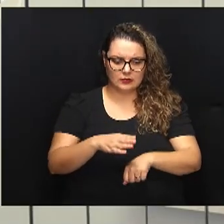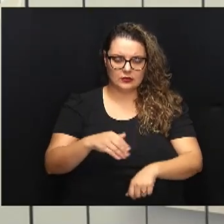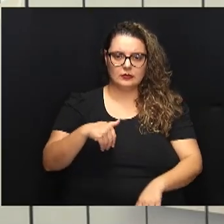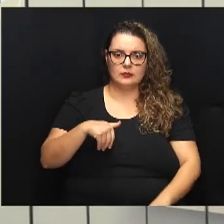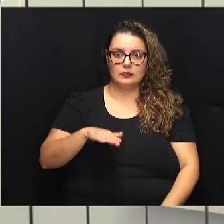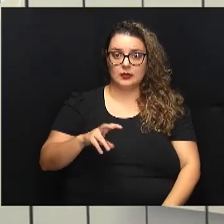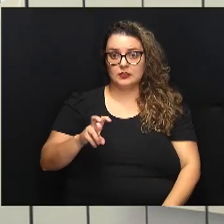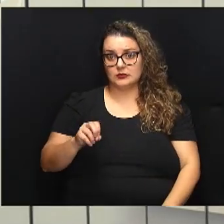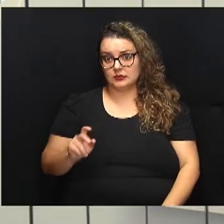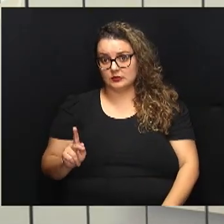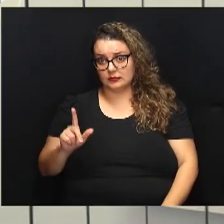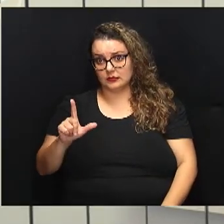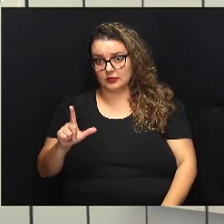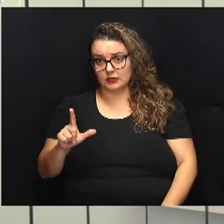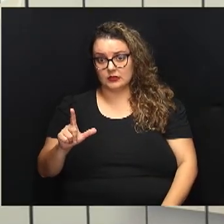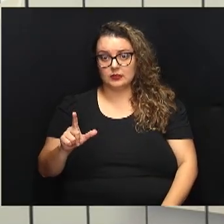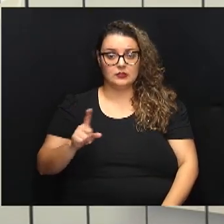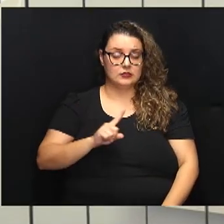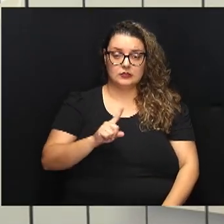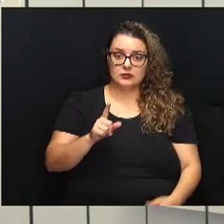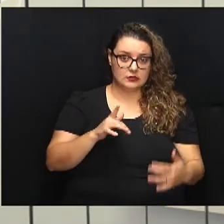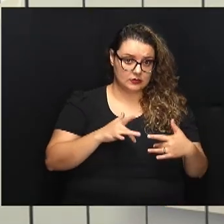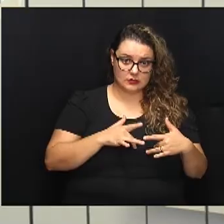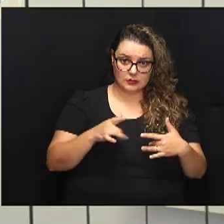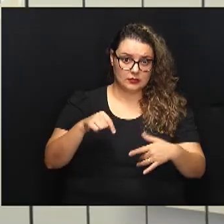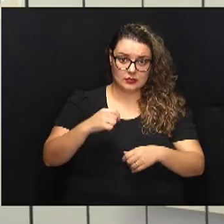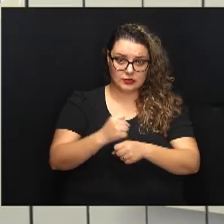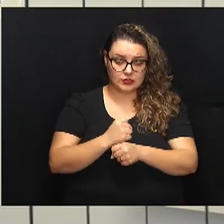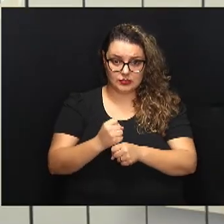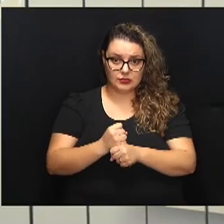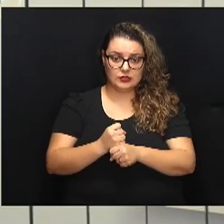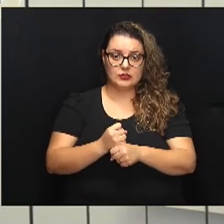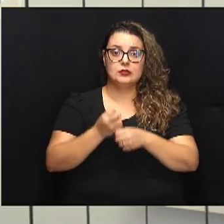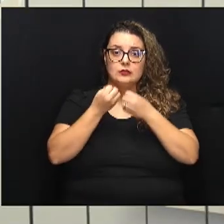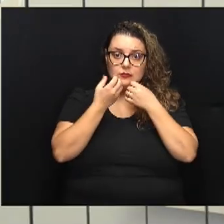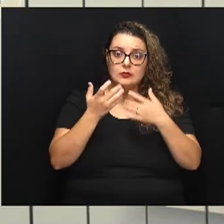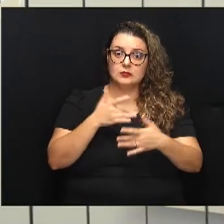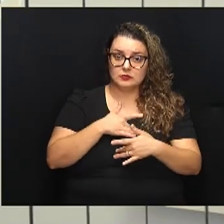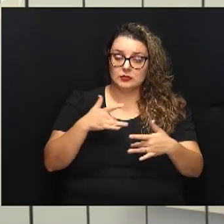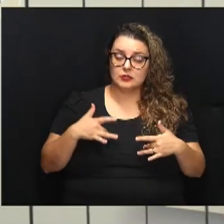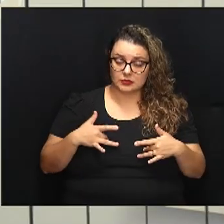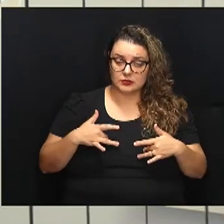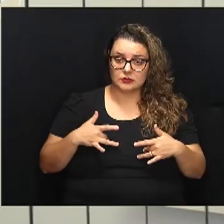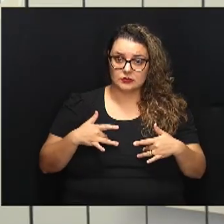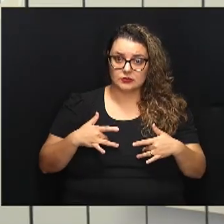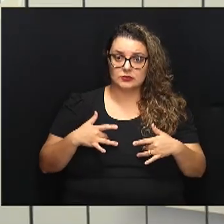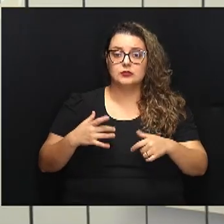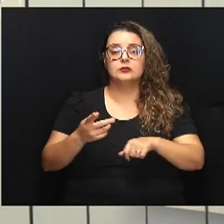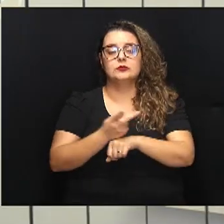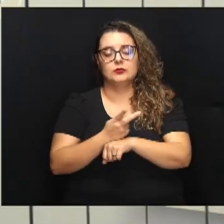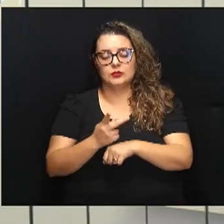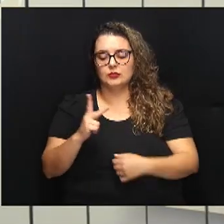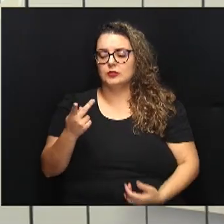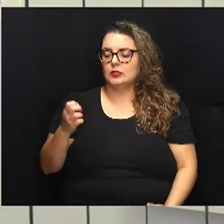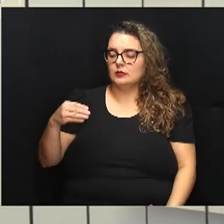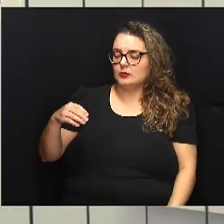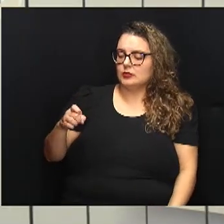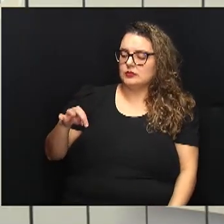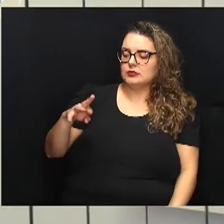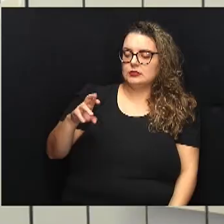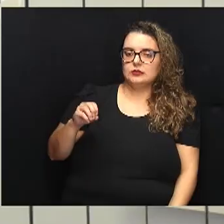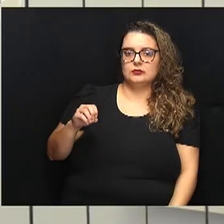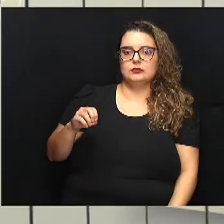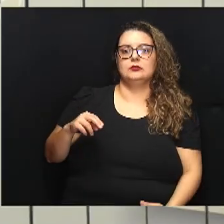50 quilos, não fez a doação ainda este ano, está em boas condições, procure o Hemocentro da Unicamp. Tem